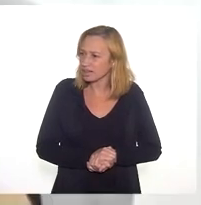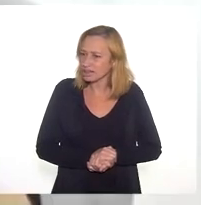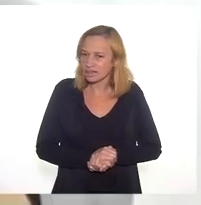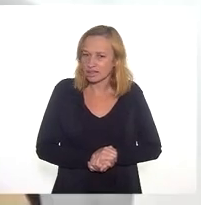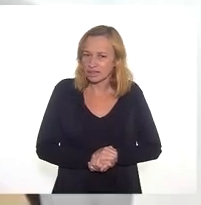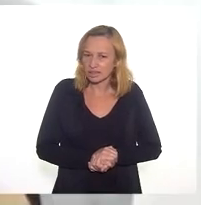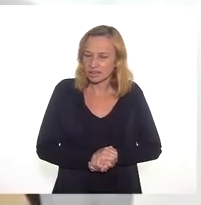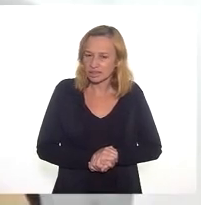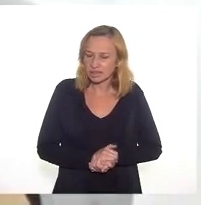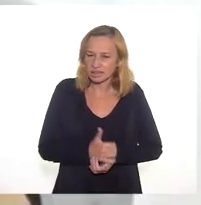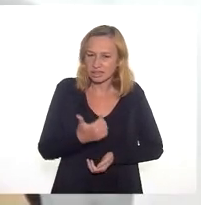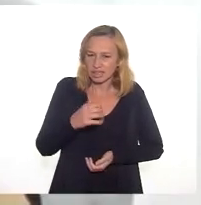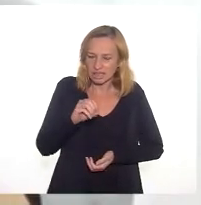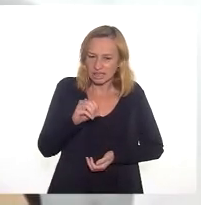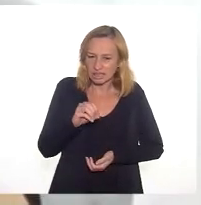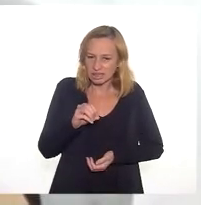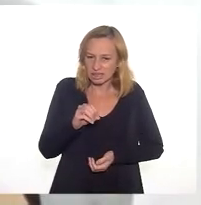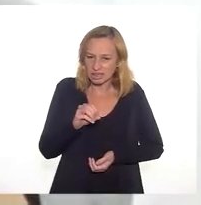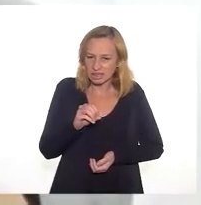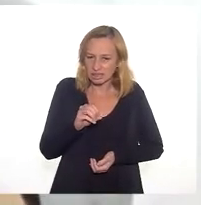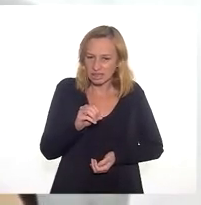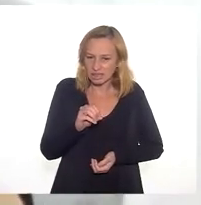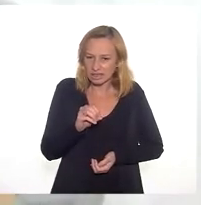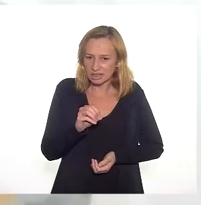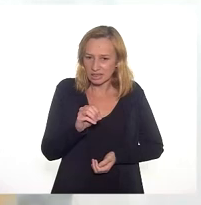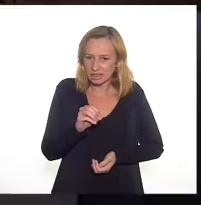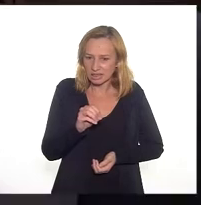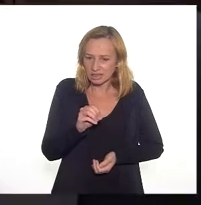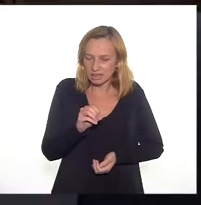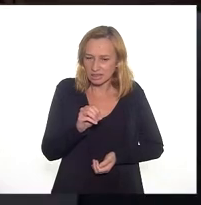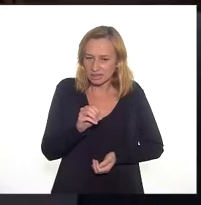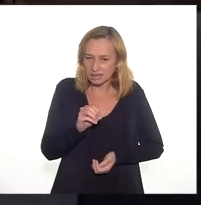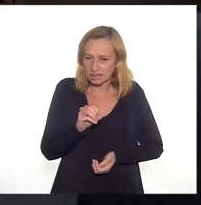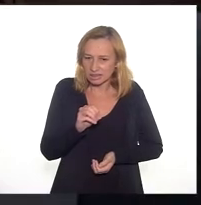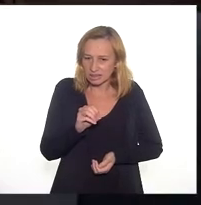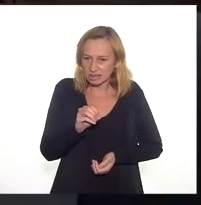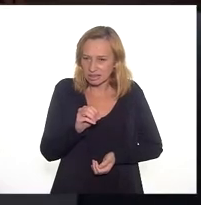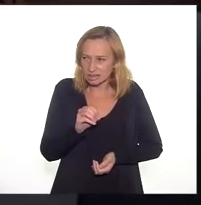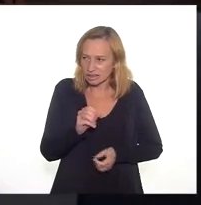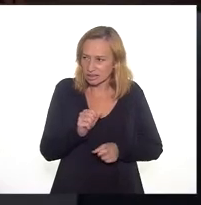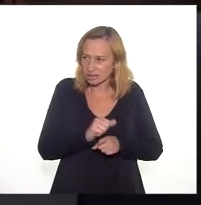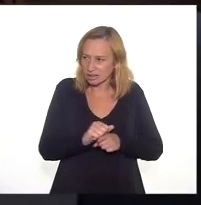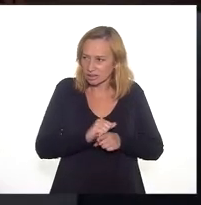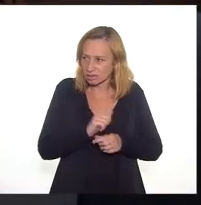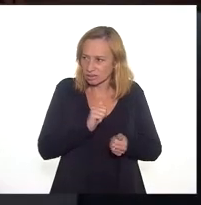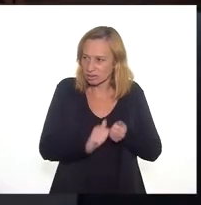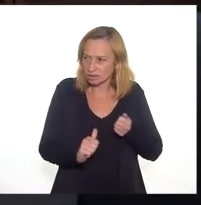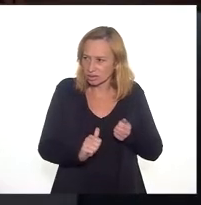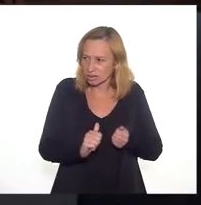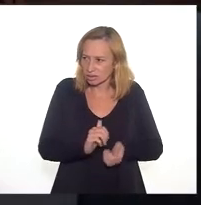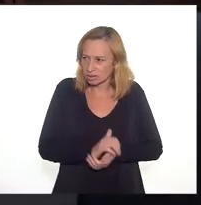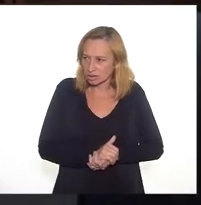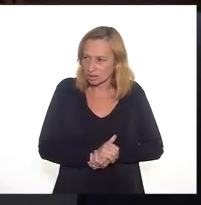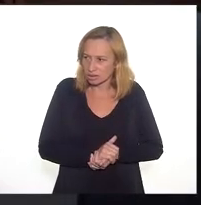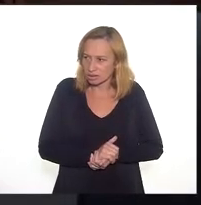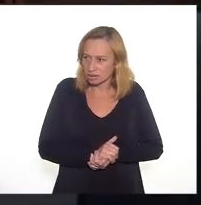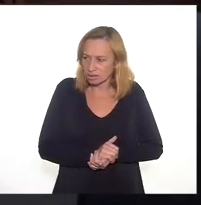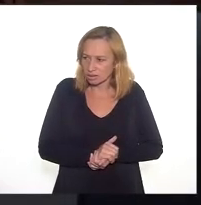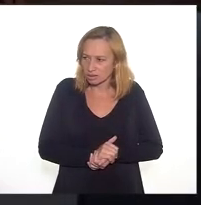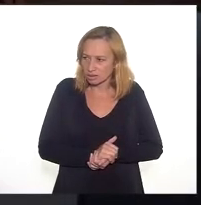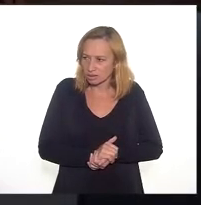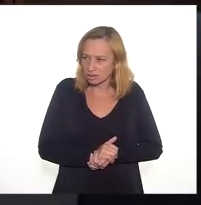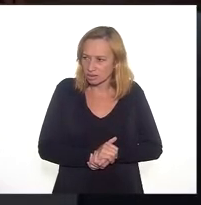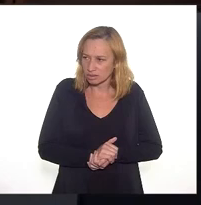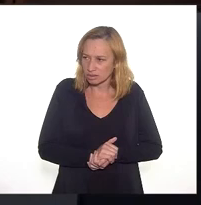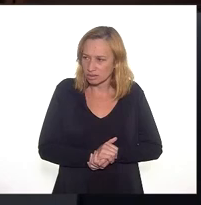são 10 chuteiras mesmo? Não. Quem... pode ser 5, meia cota? Pode ser quantas? Quem quiser doar mais também pode,